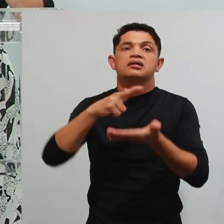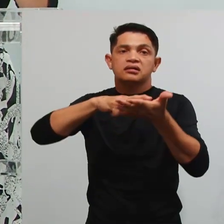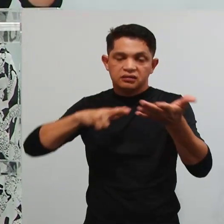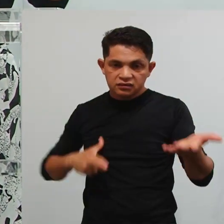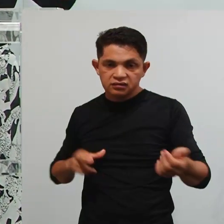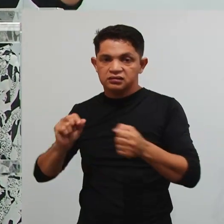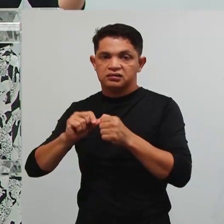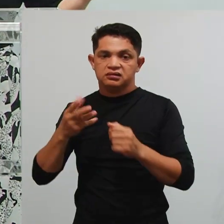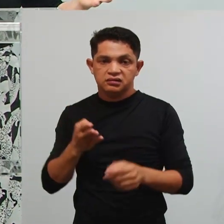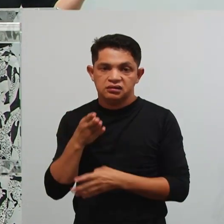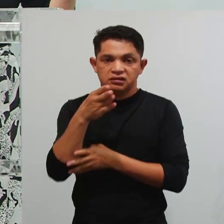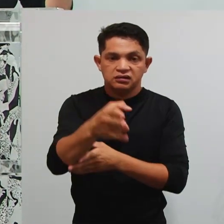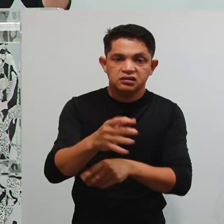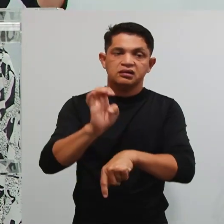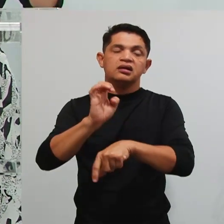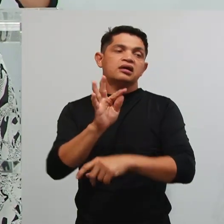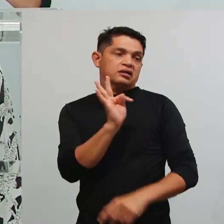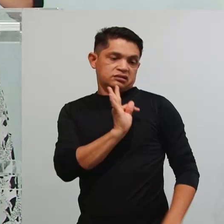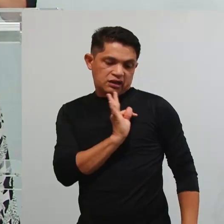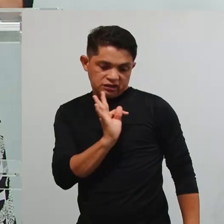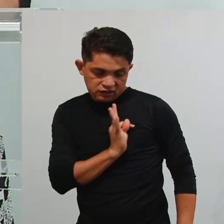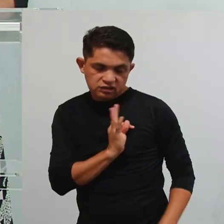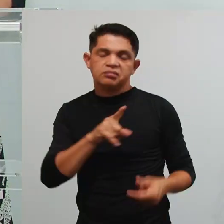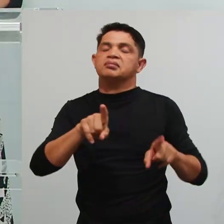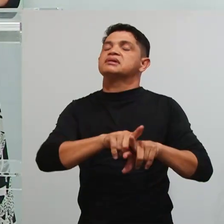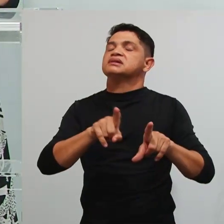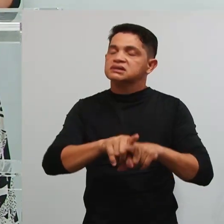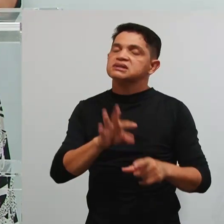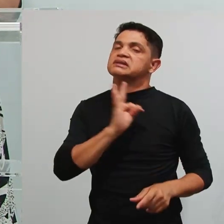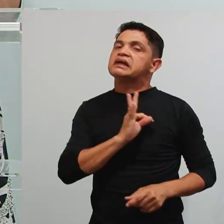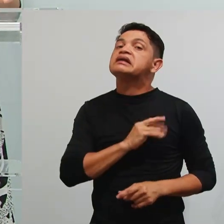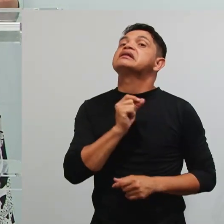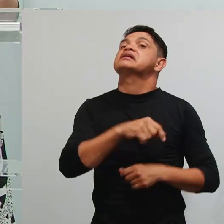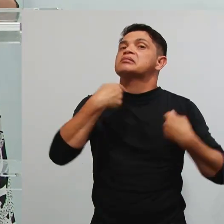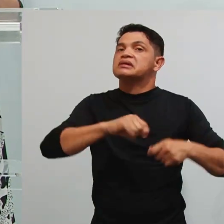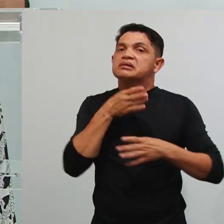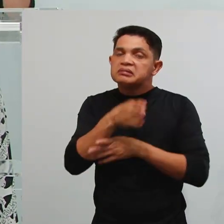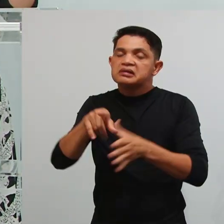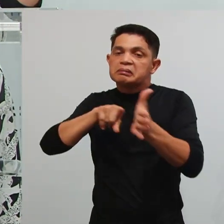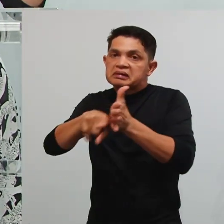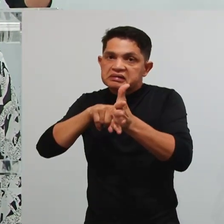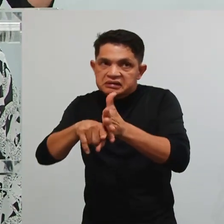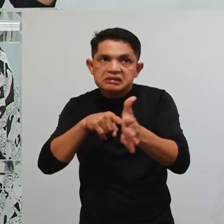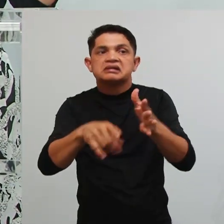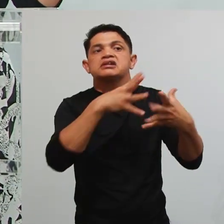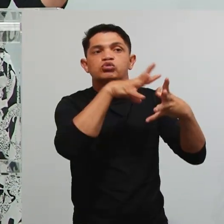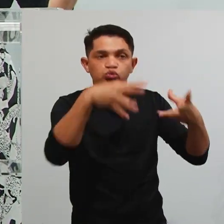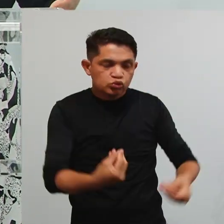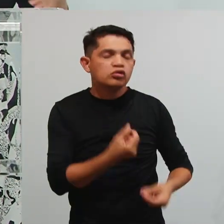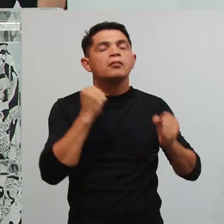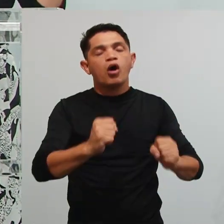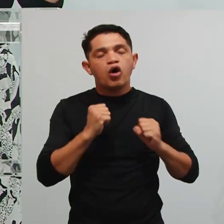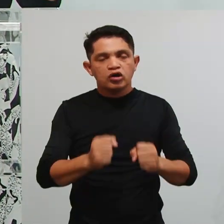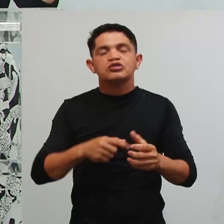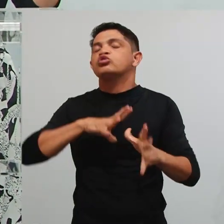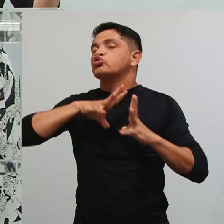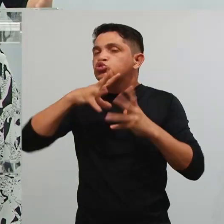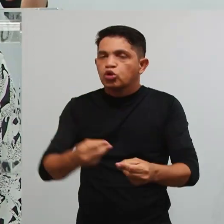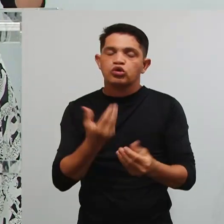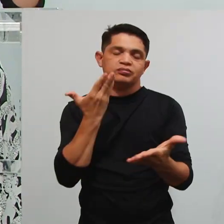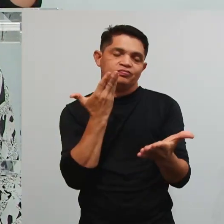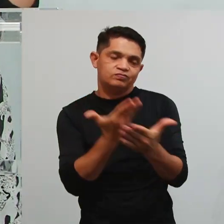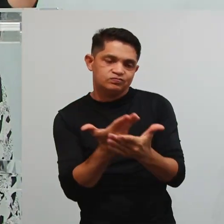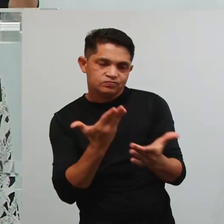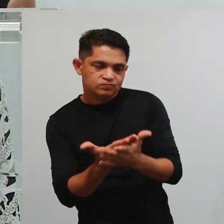por exemplo, de uma visita técnica, o relatório de um projeto de pesquisa. Então, você participou de um projeto de pesquisa, de